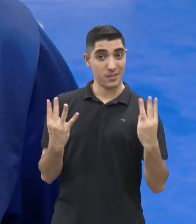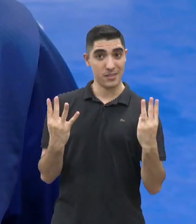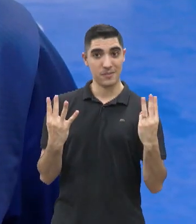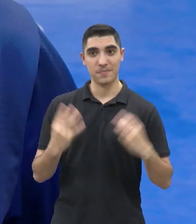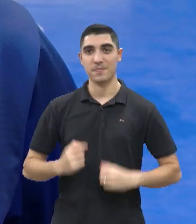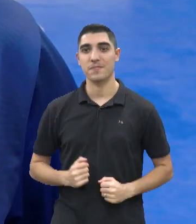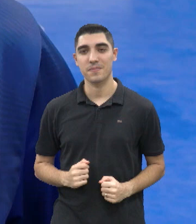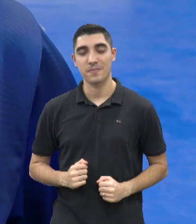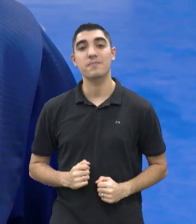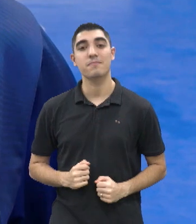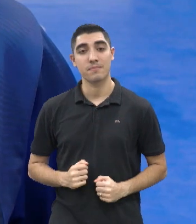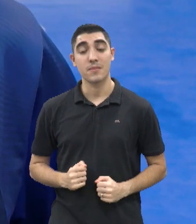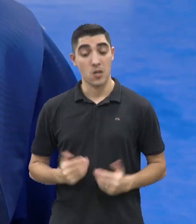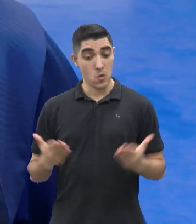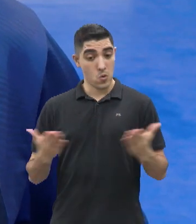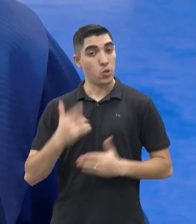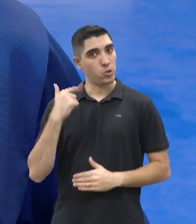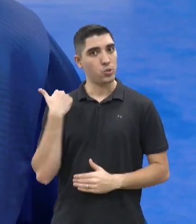gente conseguiu